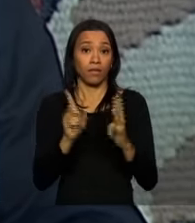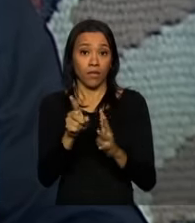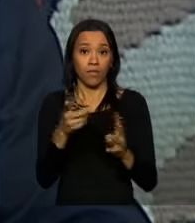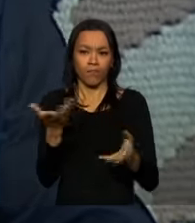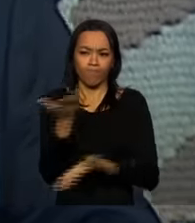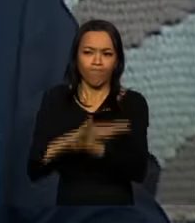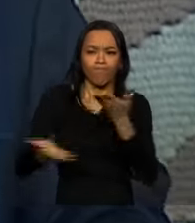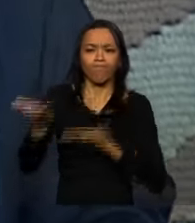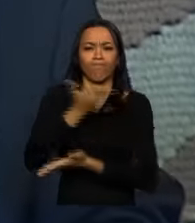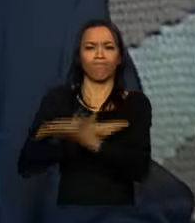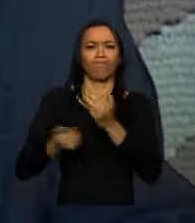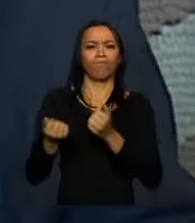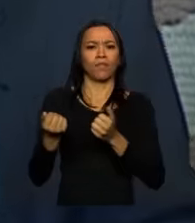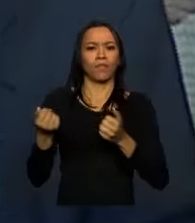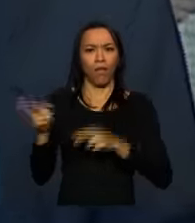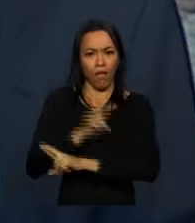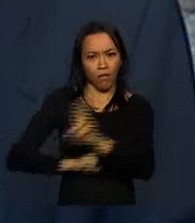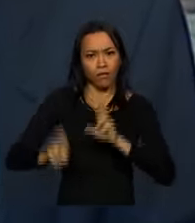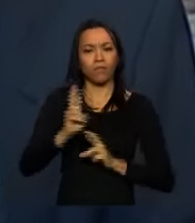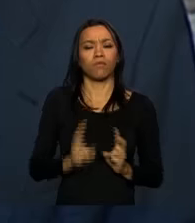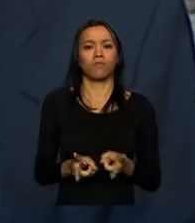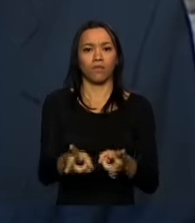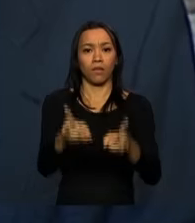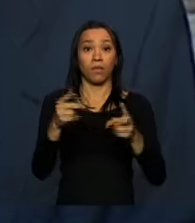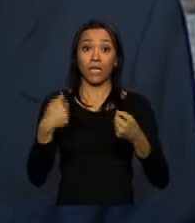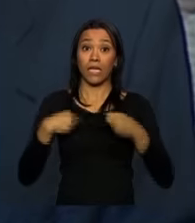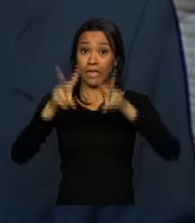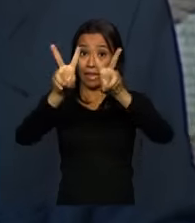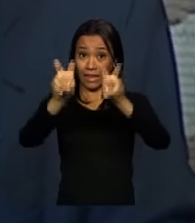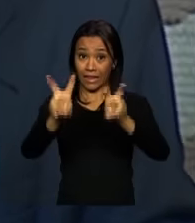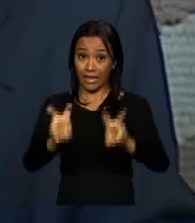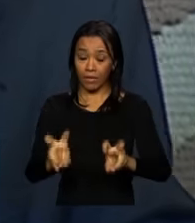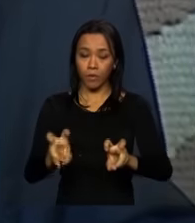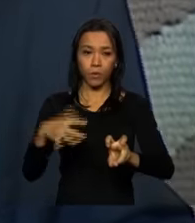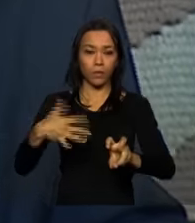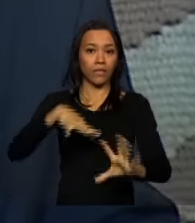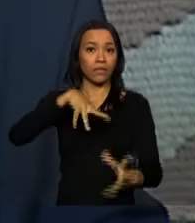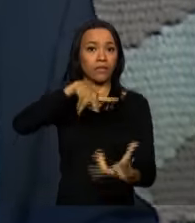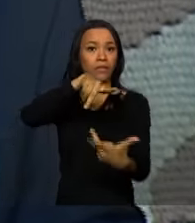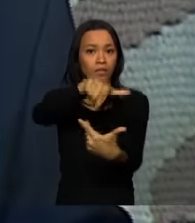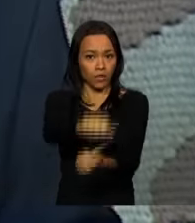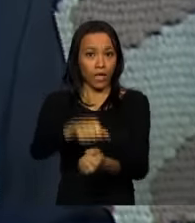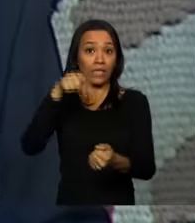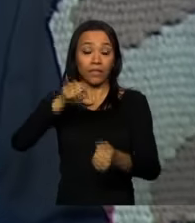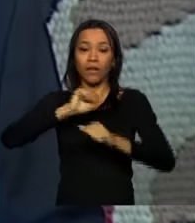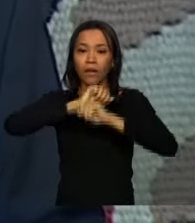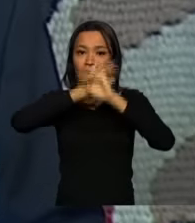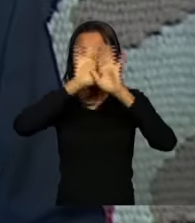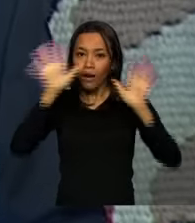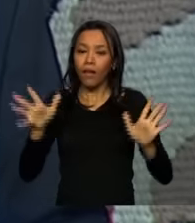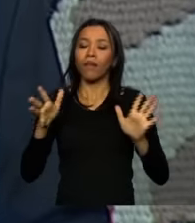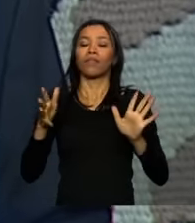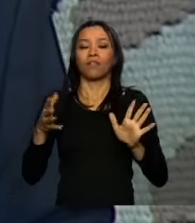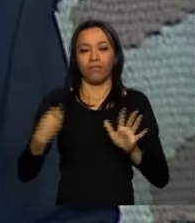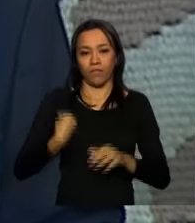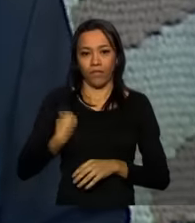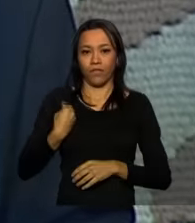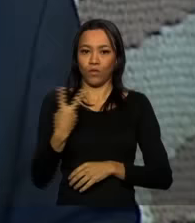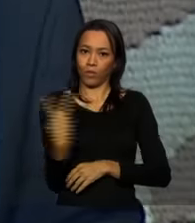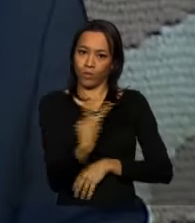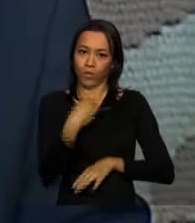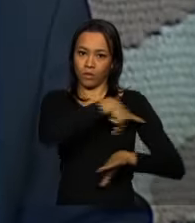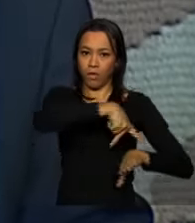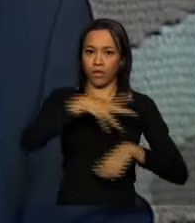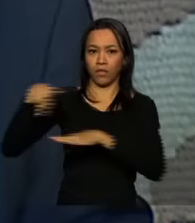O entrosamento bilateral em temas internacionais se expressa de forma muito clara e eloquente em nossa